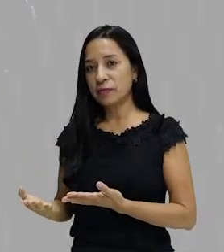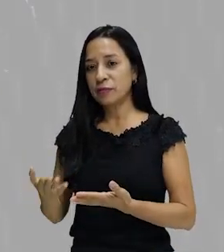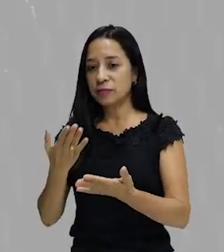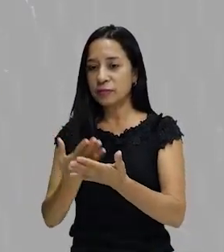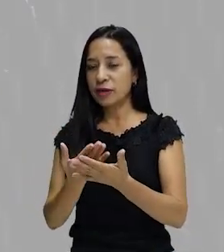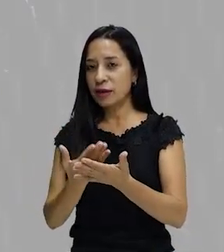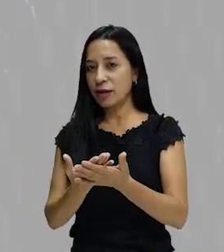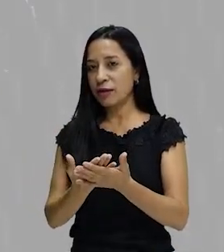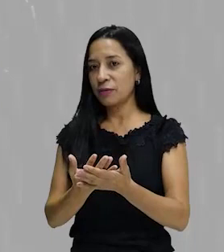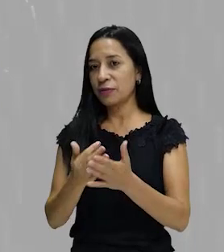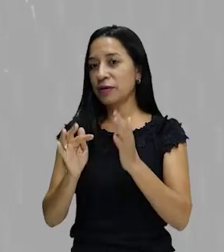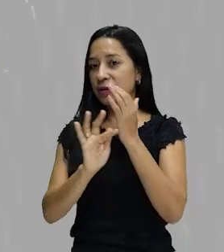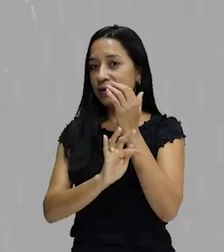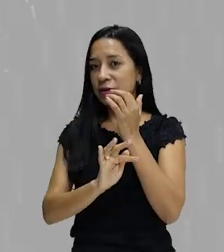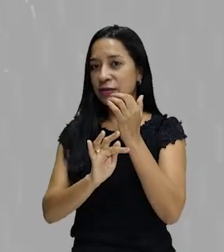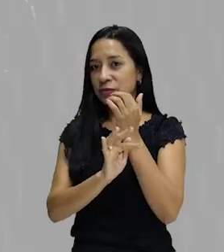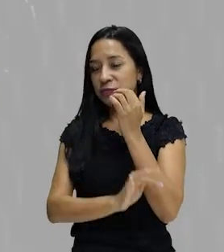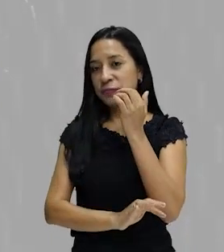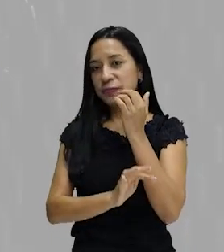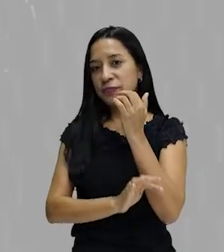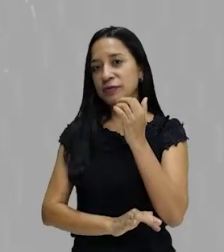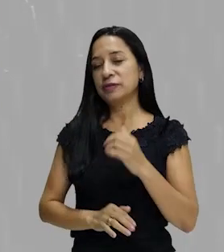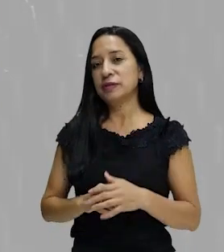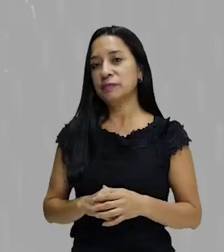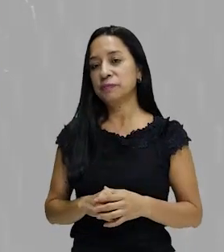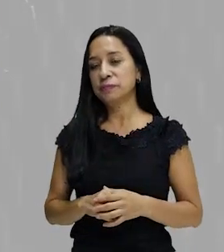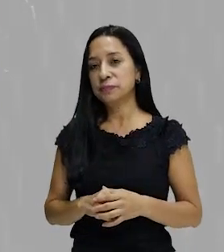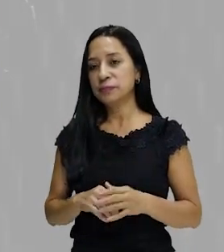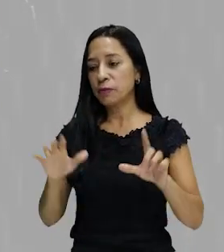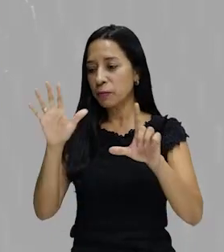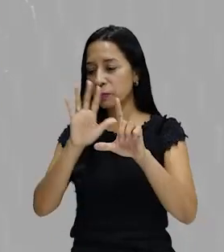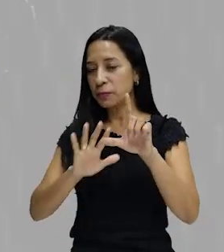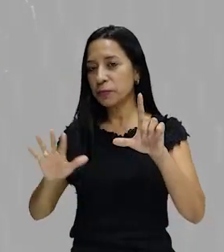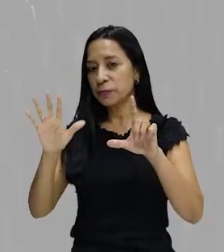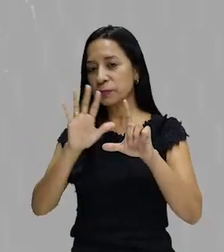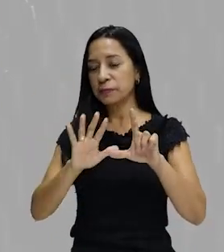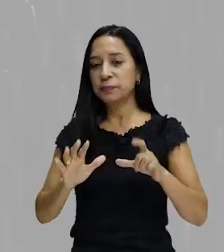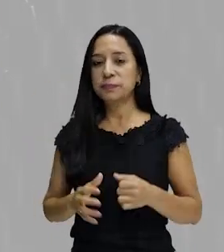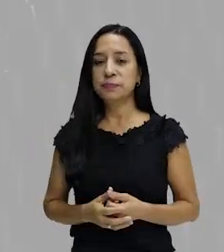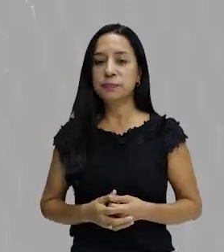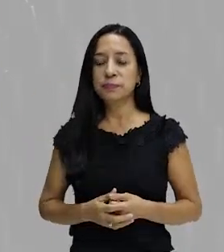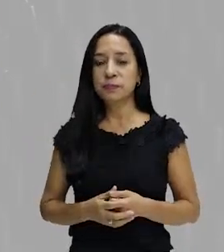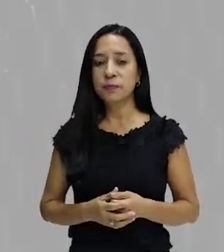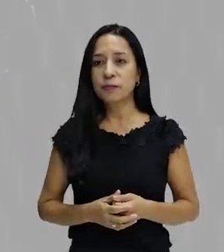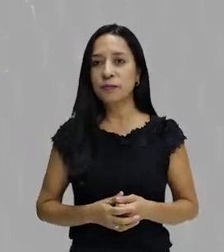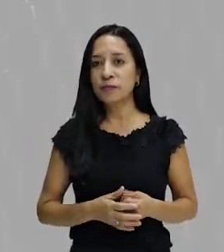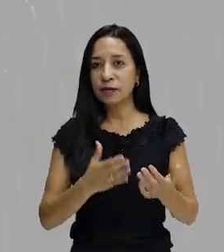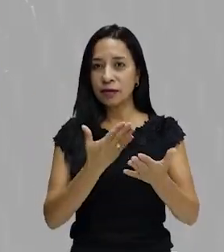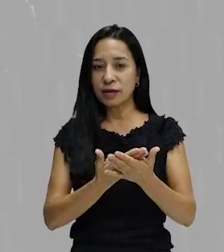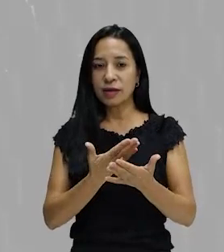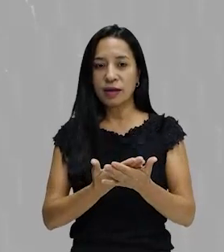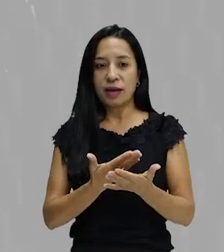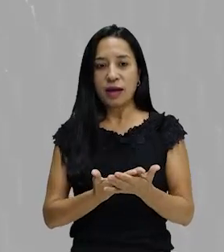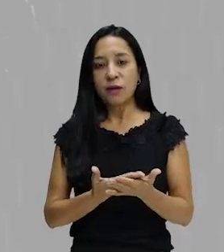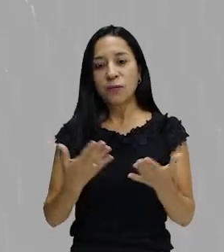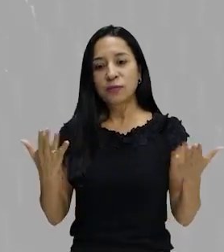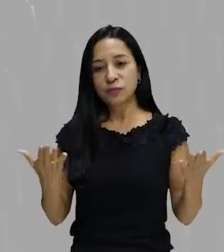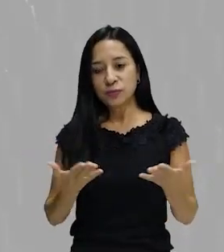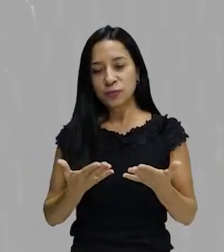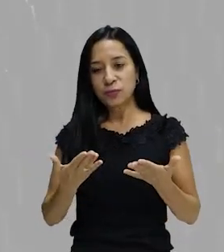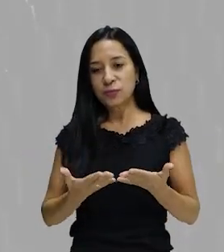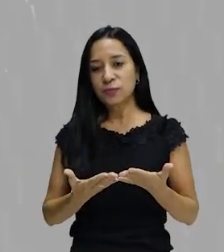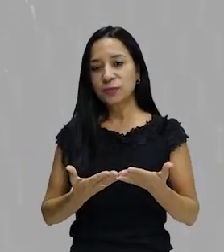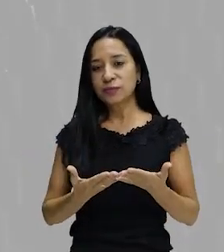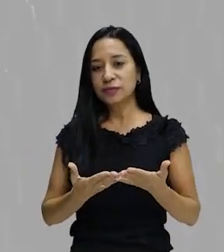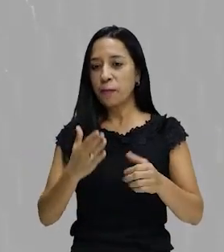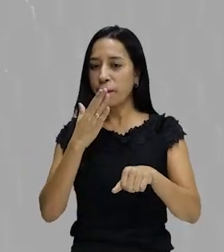TV Educação, canal 10.2. Na aula de hoje é a aula sobre resolução de exercício, né? De